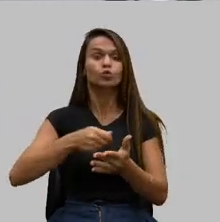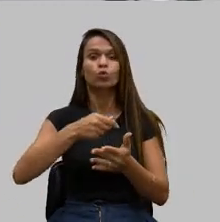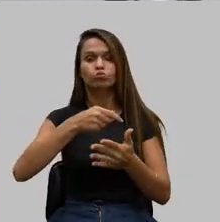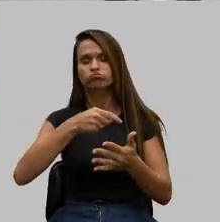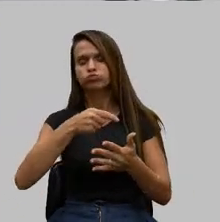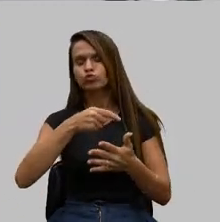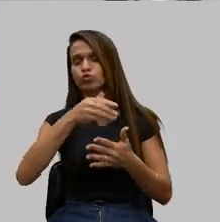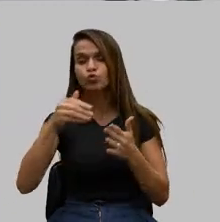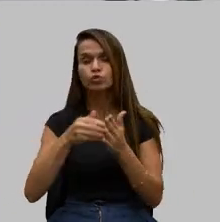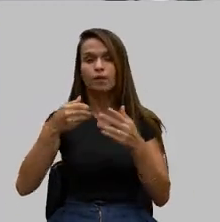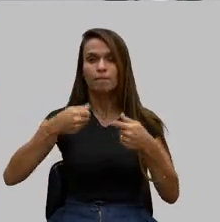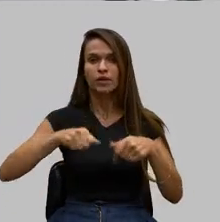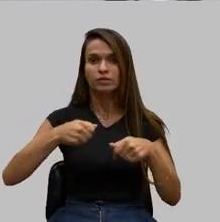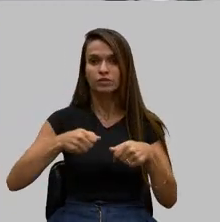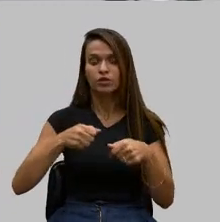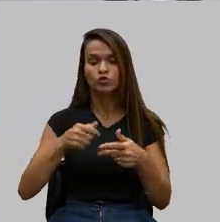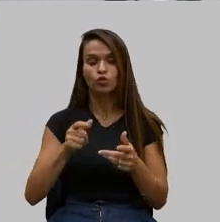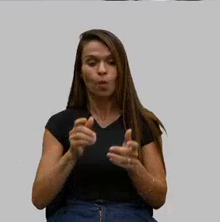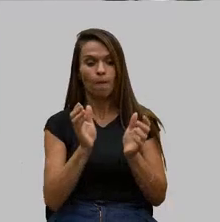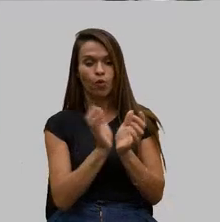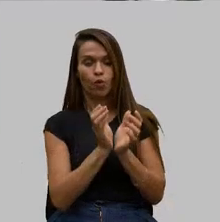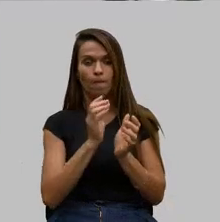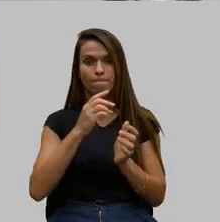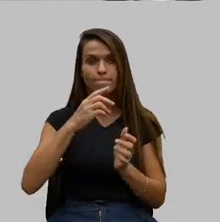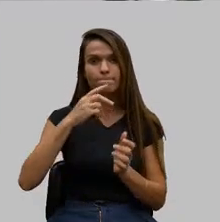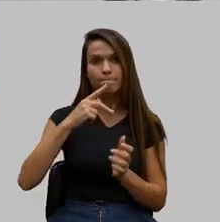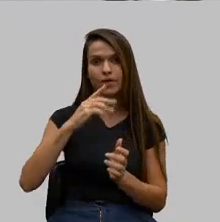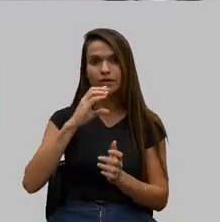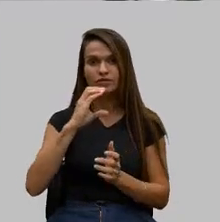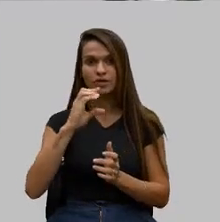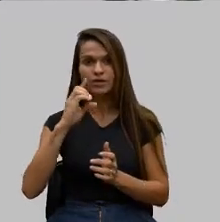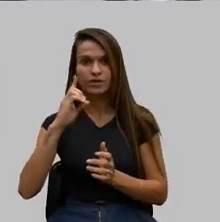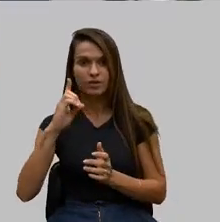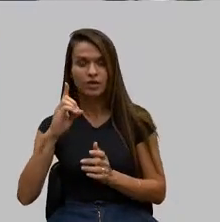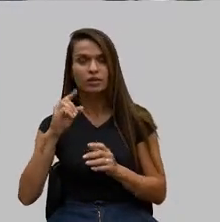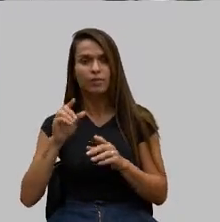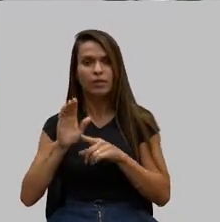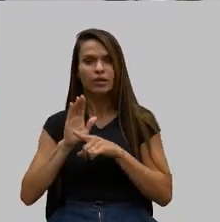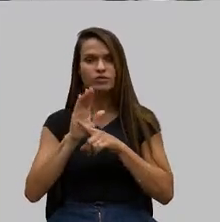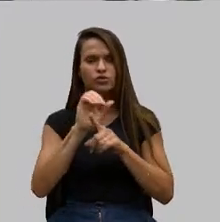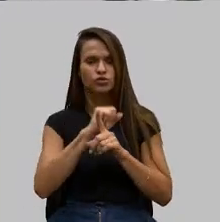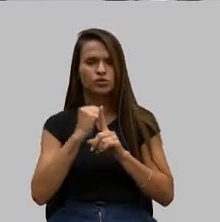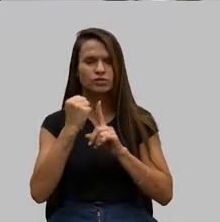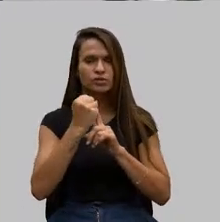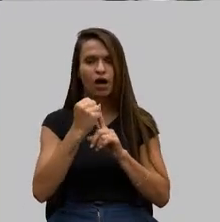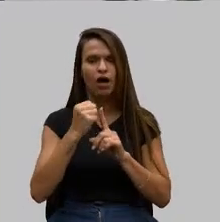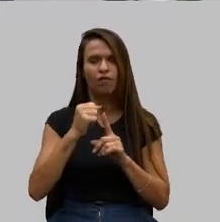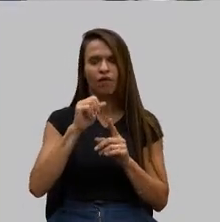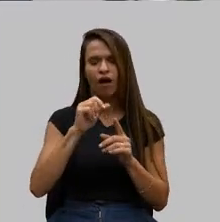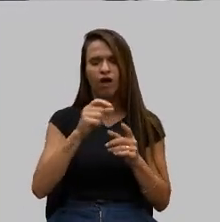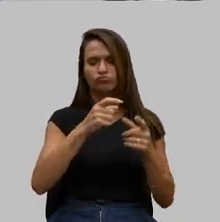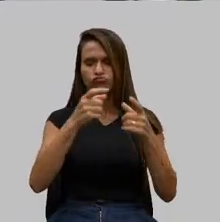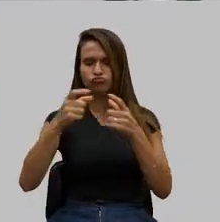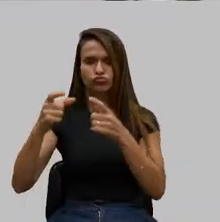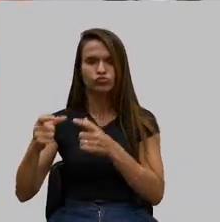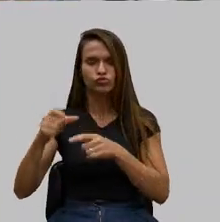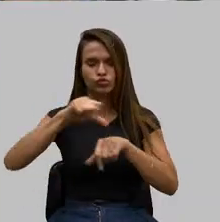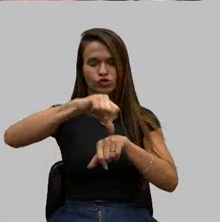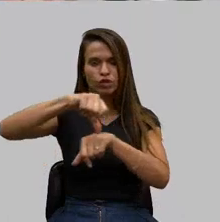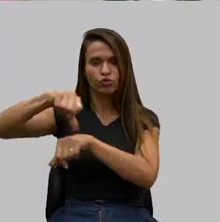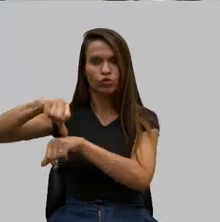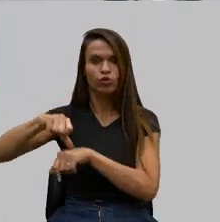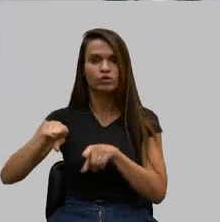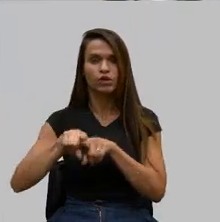deficiente e principalmente na questão da ação social de vários setores vários setores e das paz